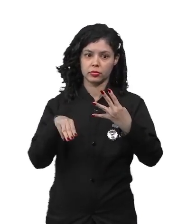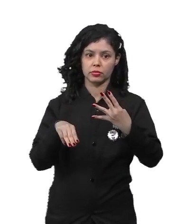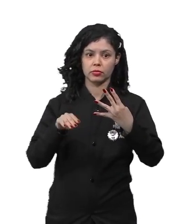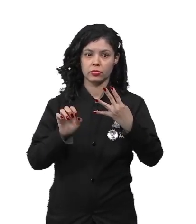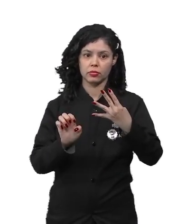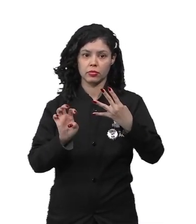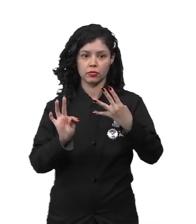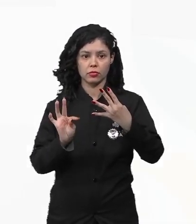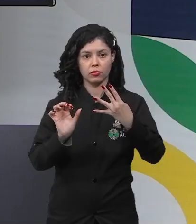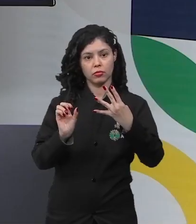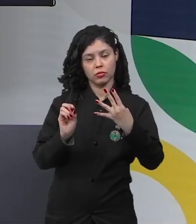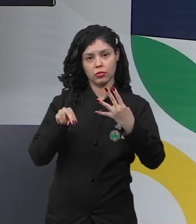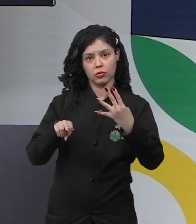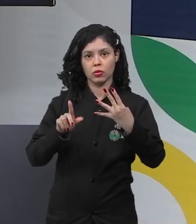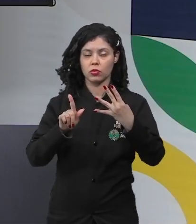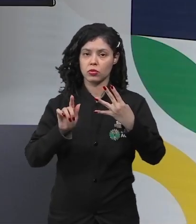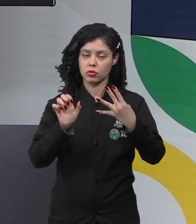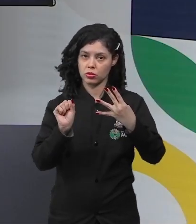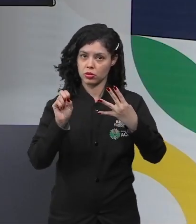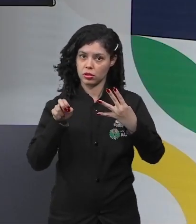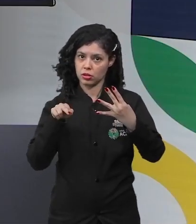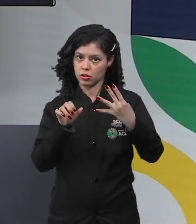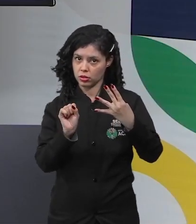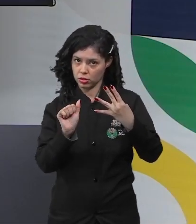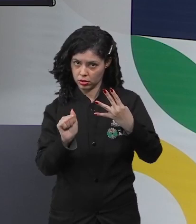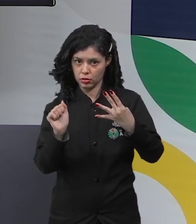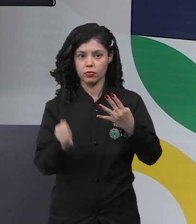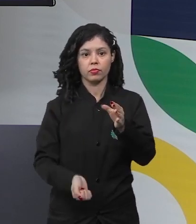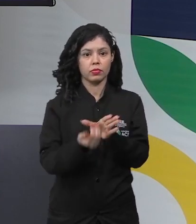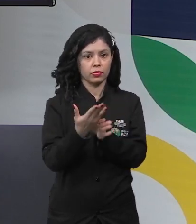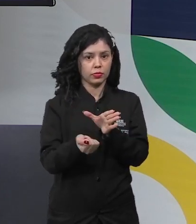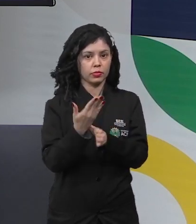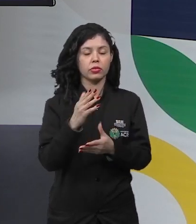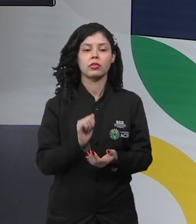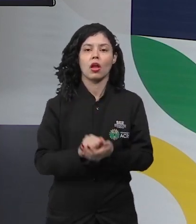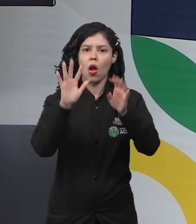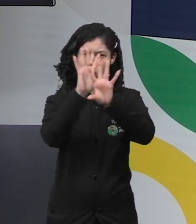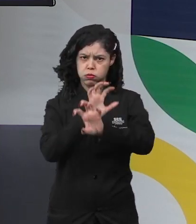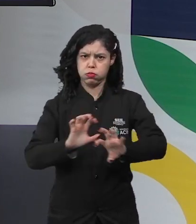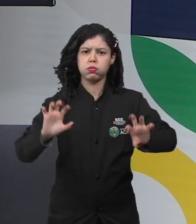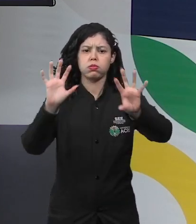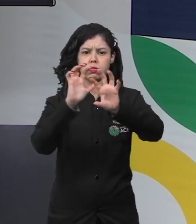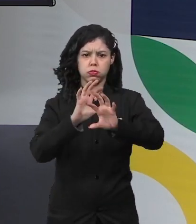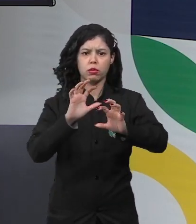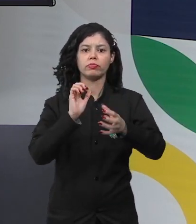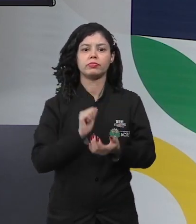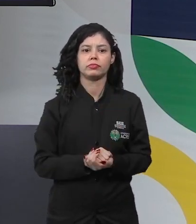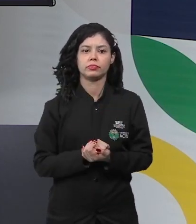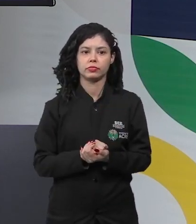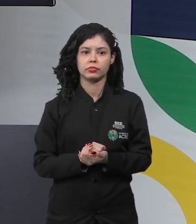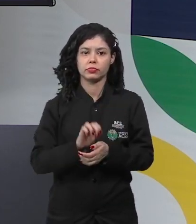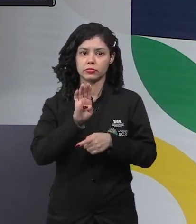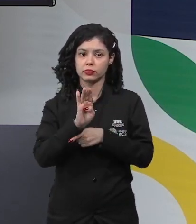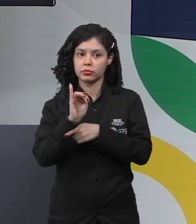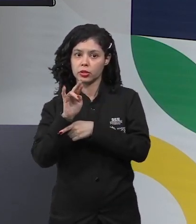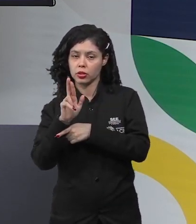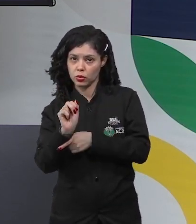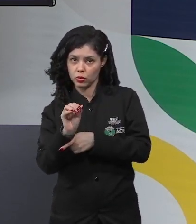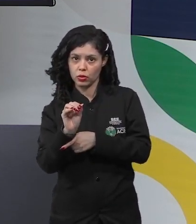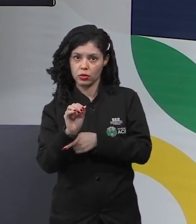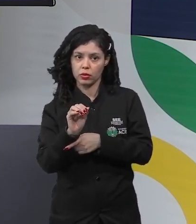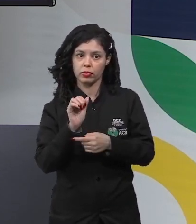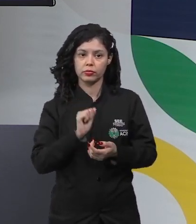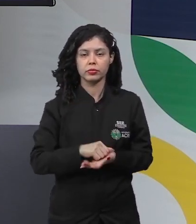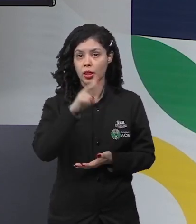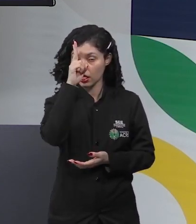metanogênese. É aqui que vamos ter os produtos gerados, que é o biogás, tá? E os